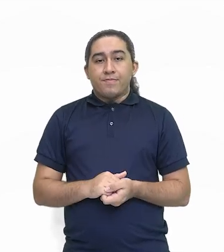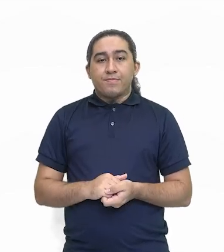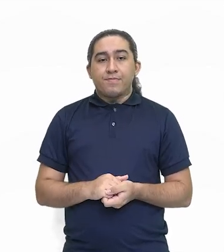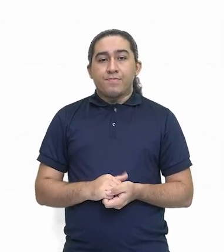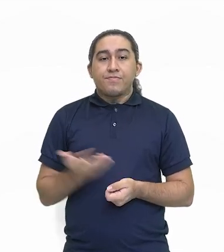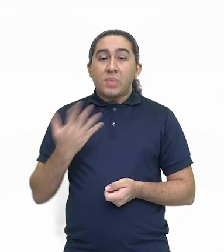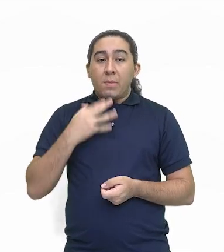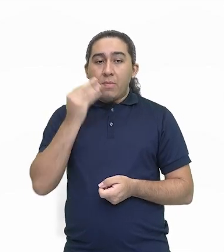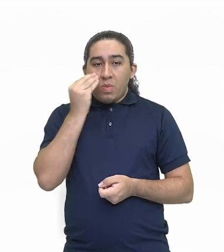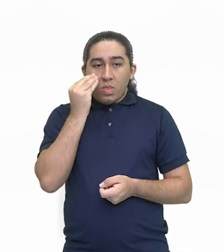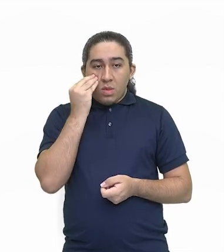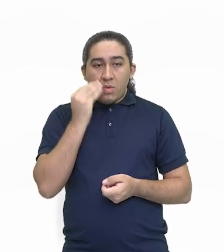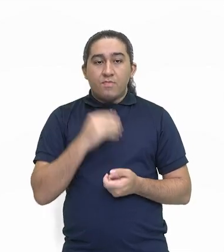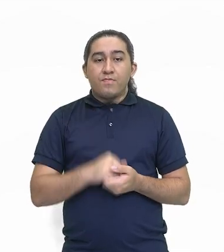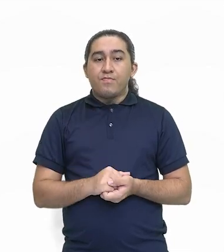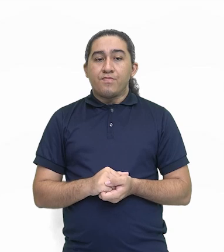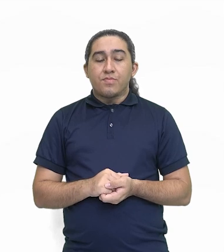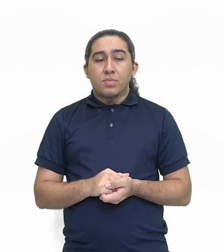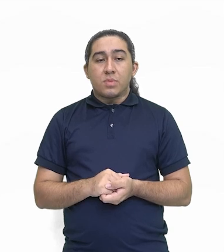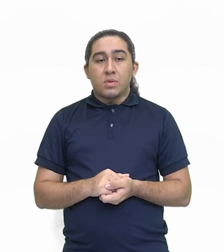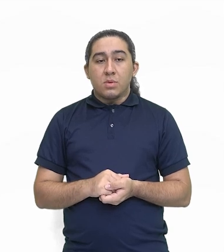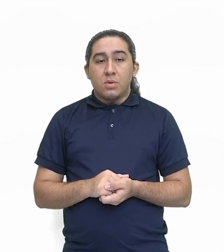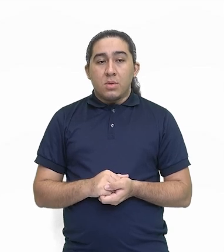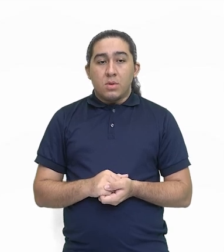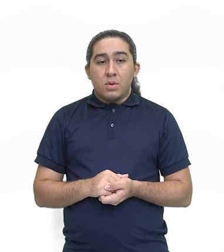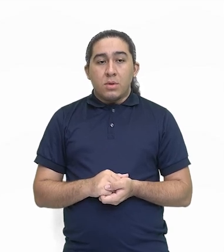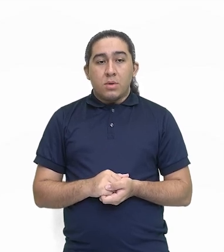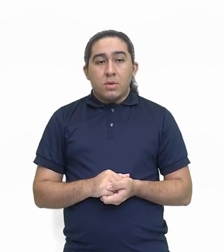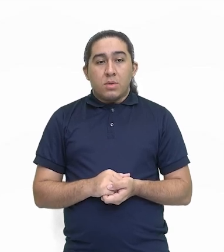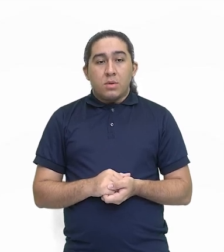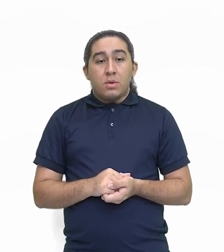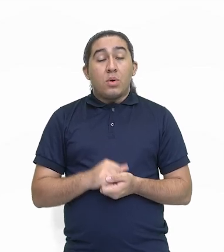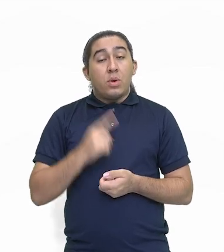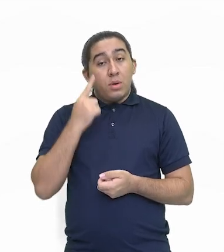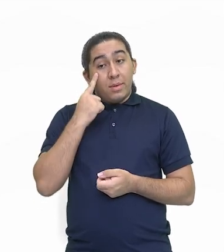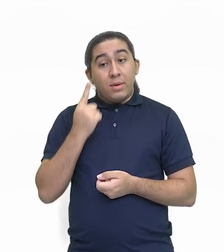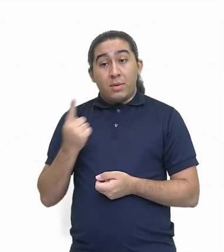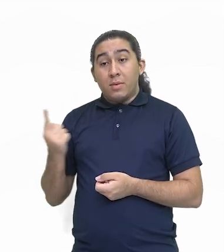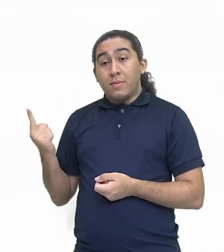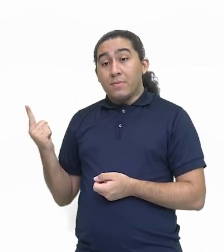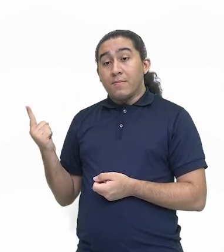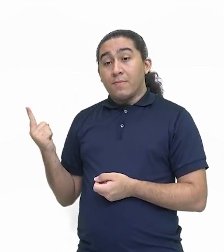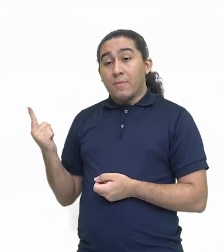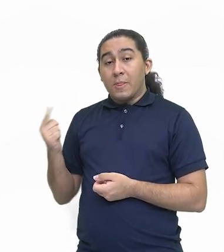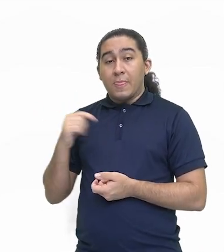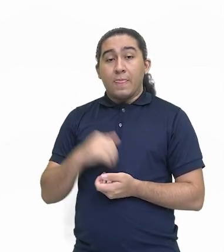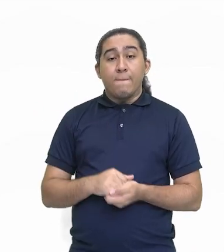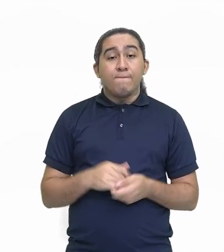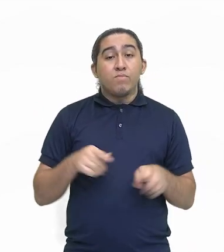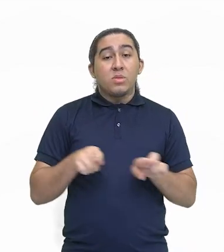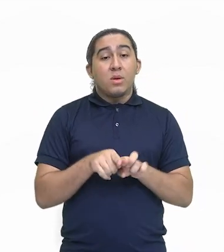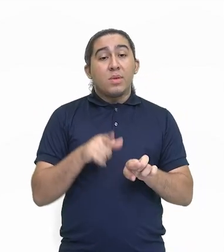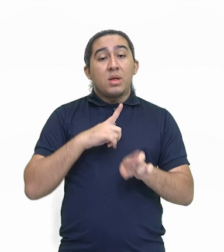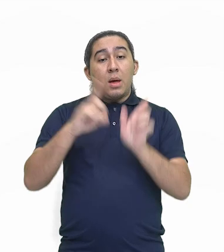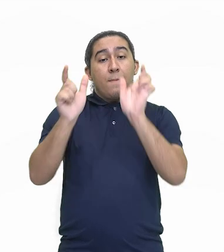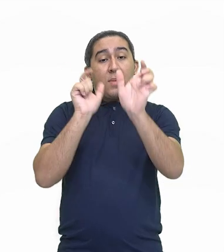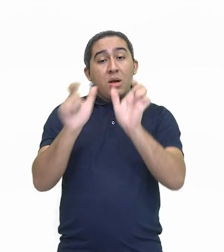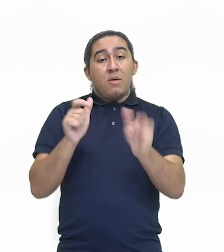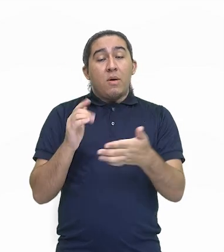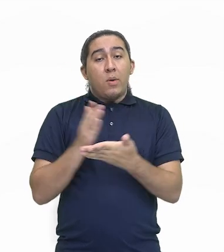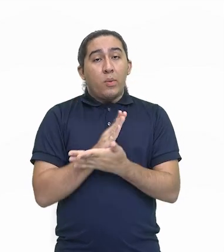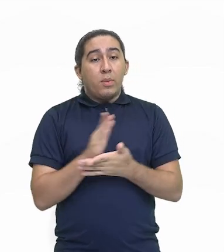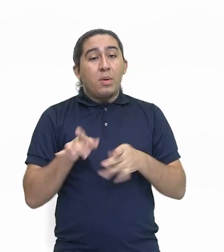Vamos lá para o exemplo. Olha aí. também, né, tem algumas palavrinhas assim,